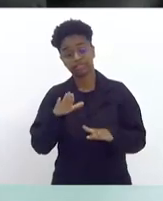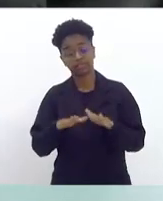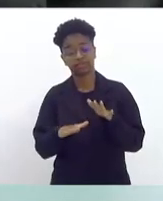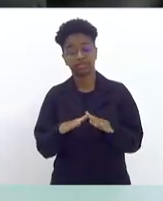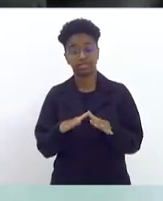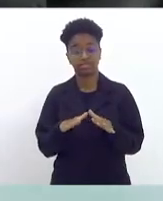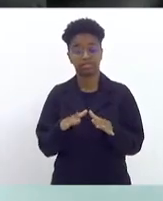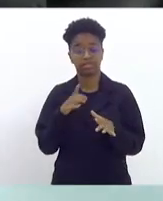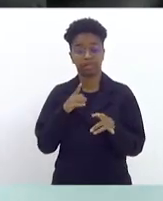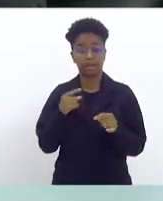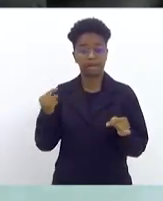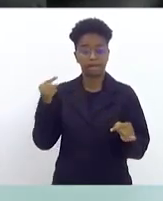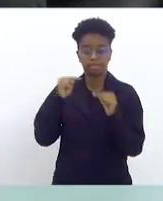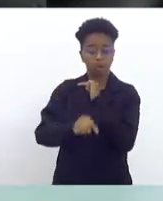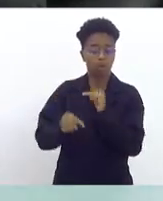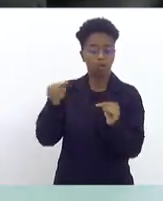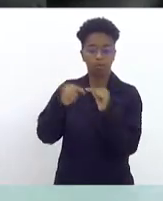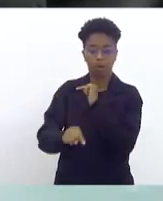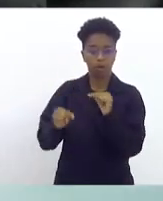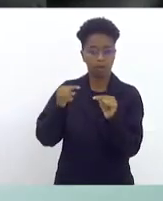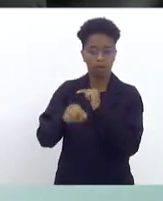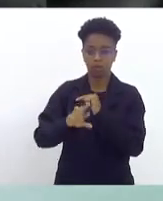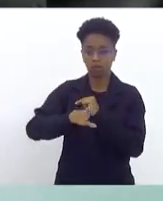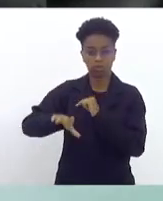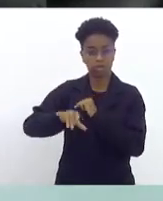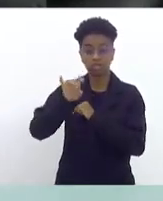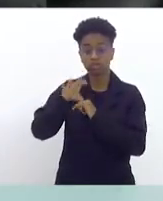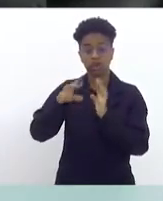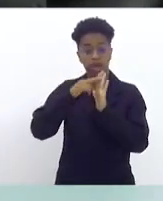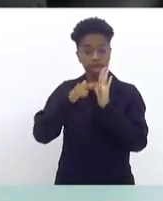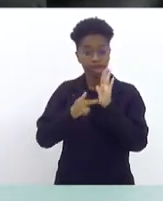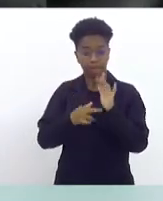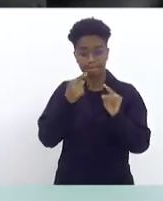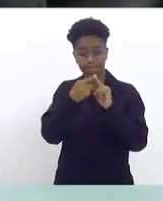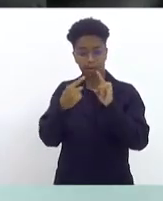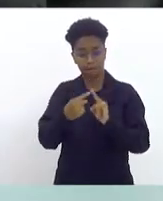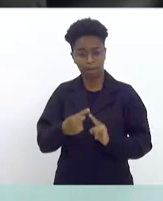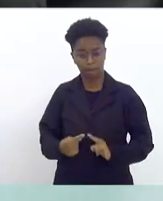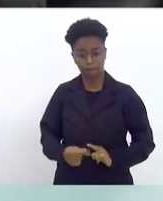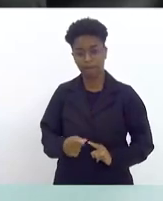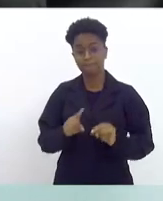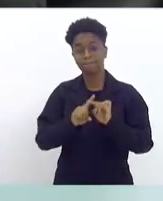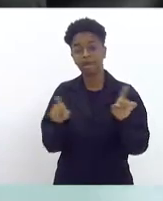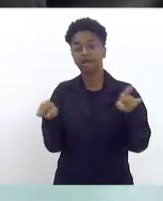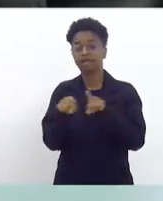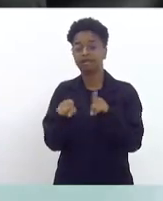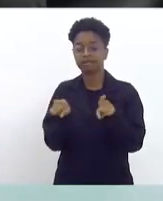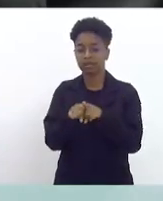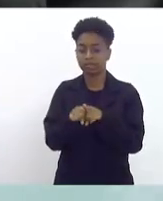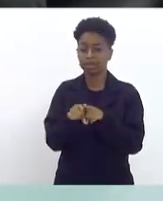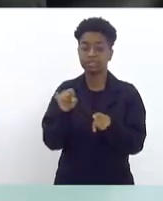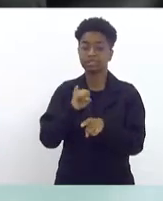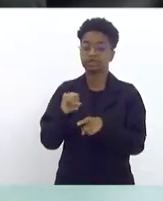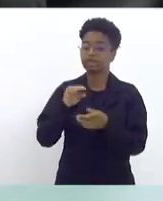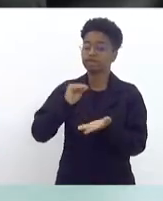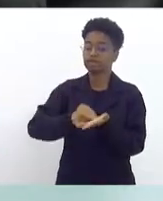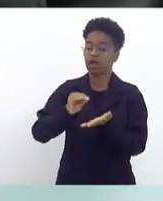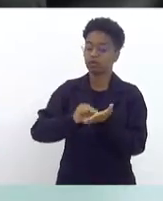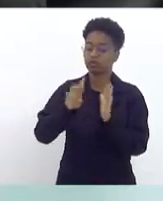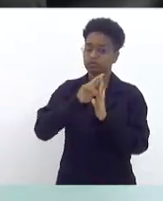se conflita não só com regulamentações proibitivas mas também com a ausência de